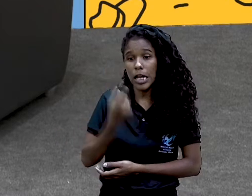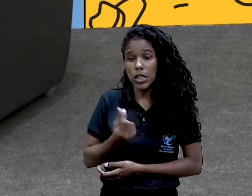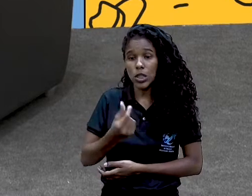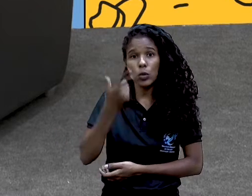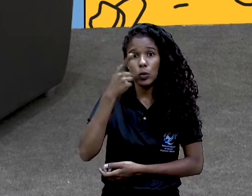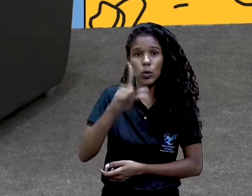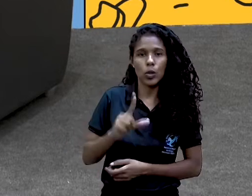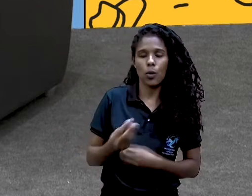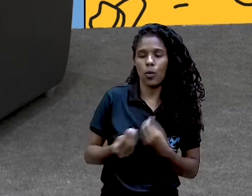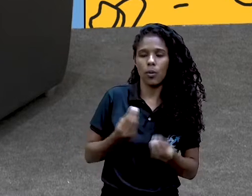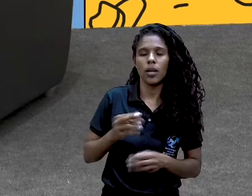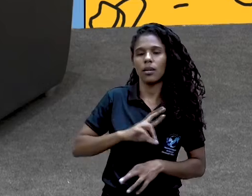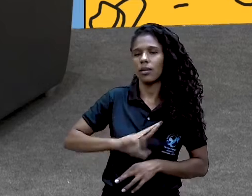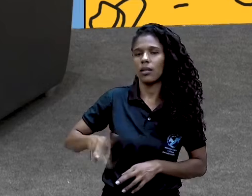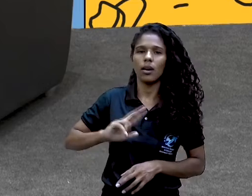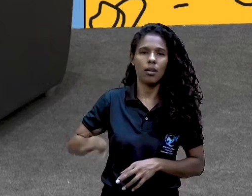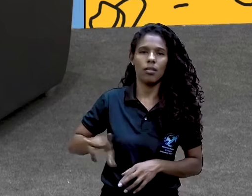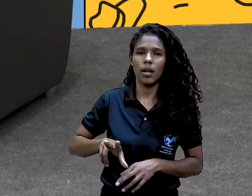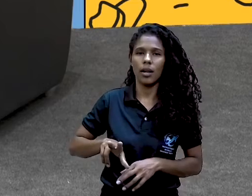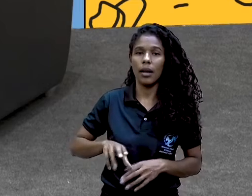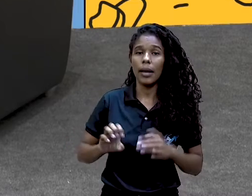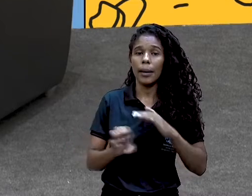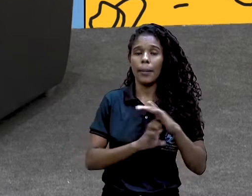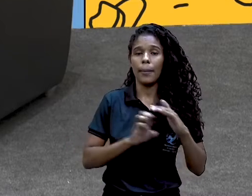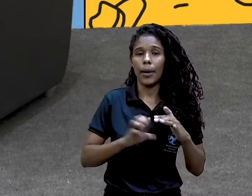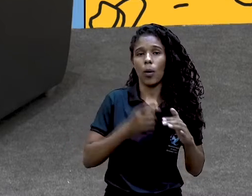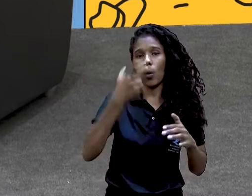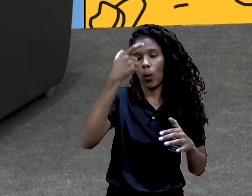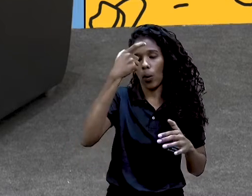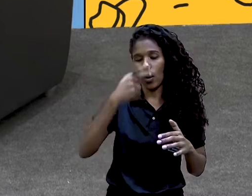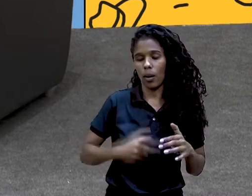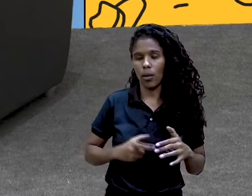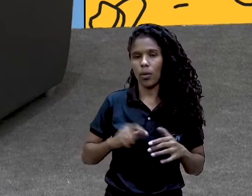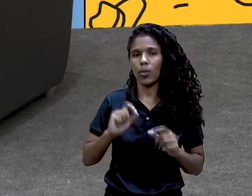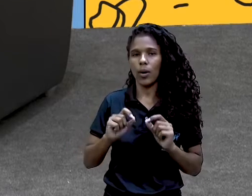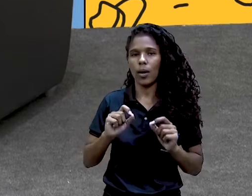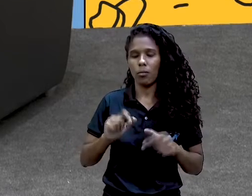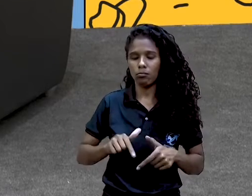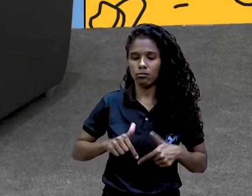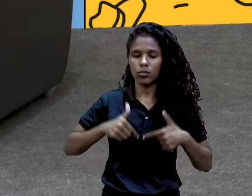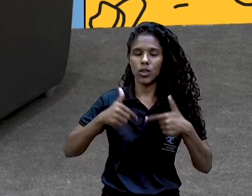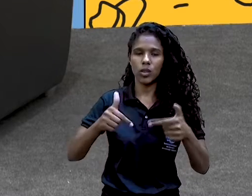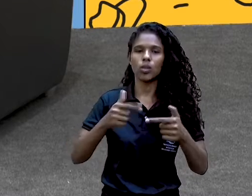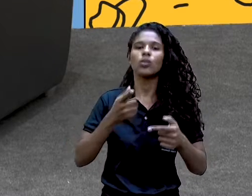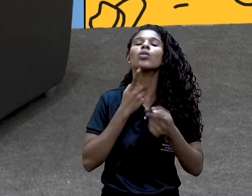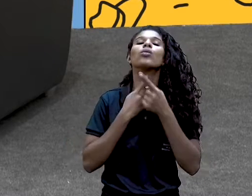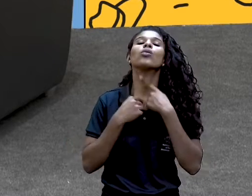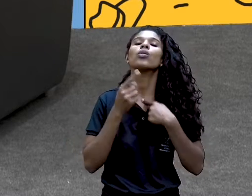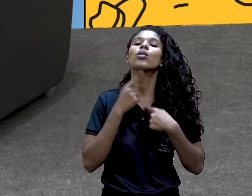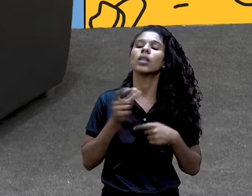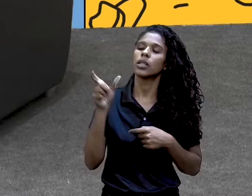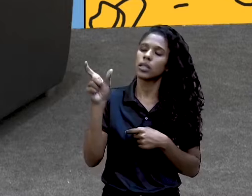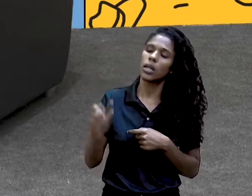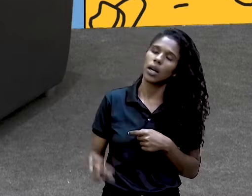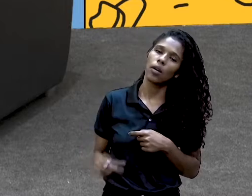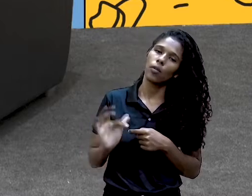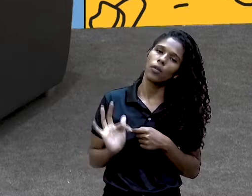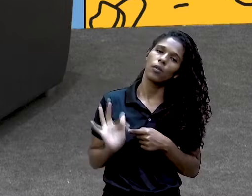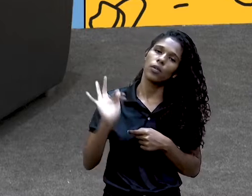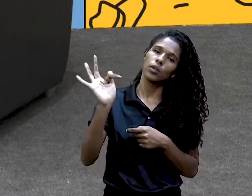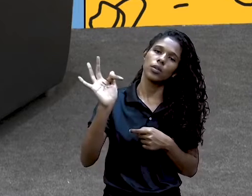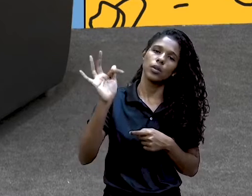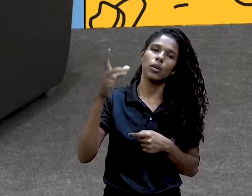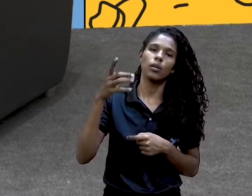é mais uma atitude, é um desejo de ser e não um desejo necessariamente só de ter, por exemplo, né, uma